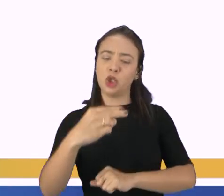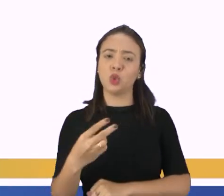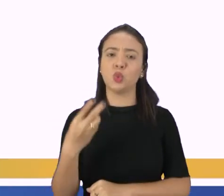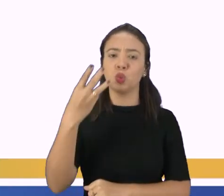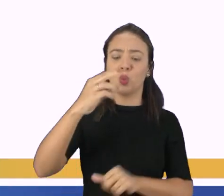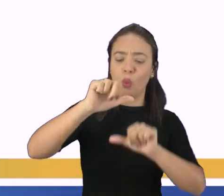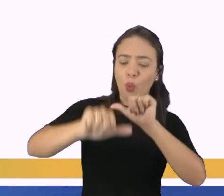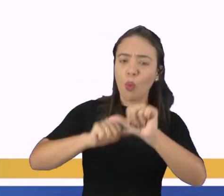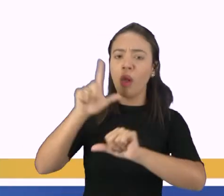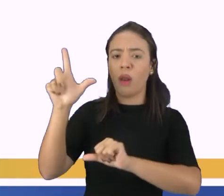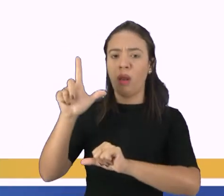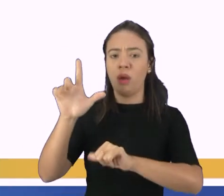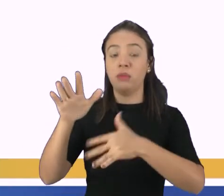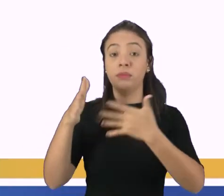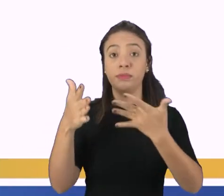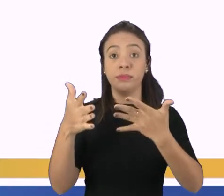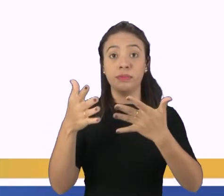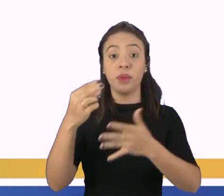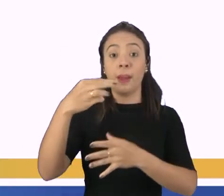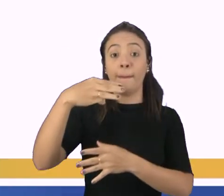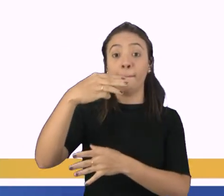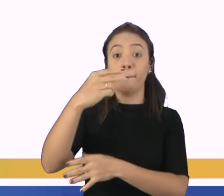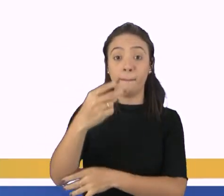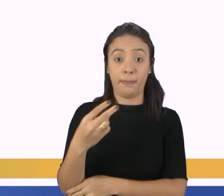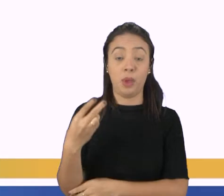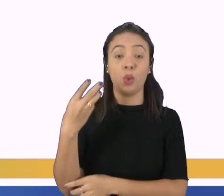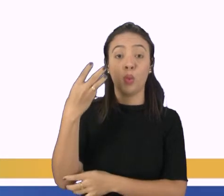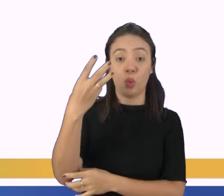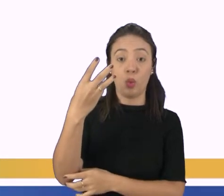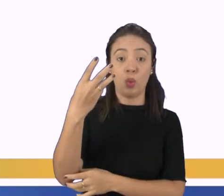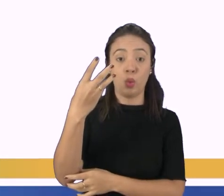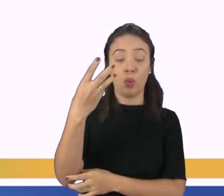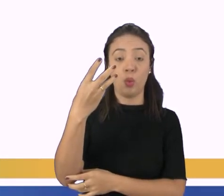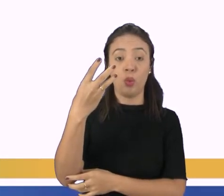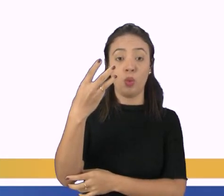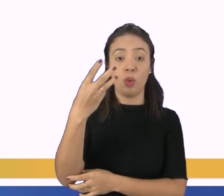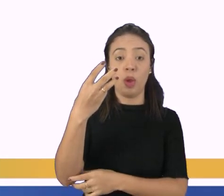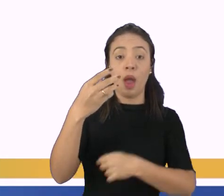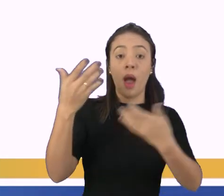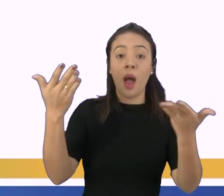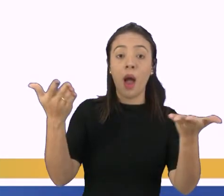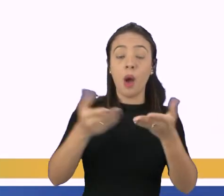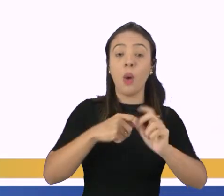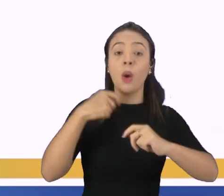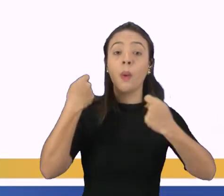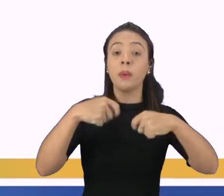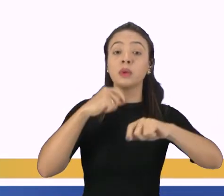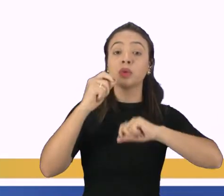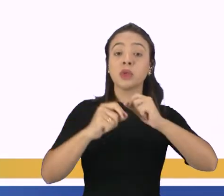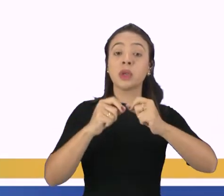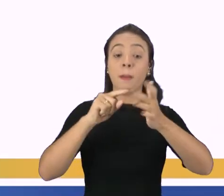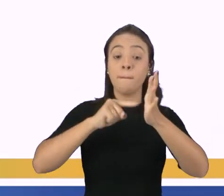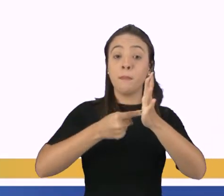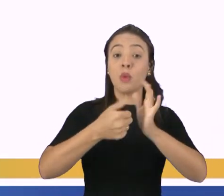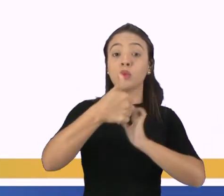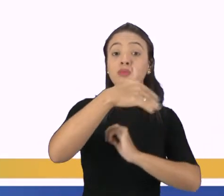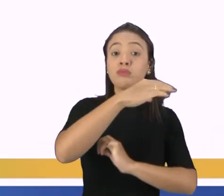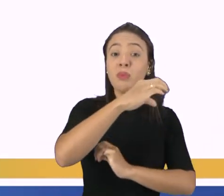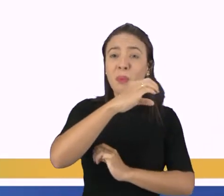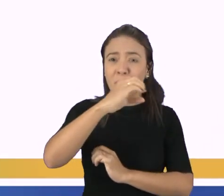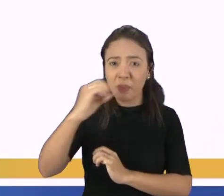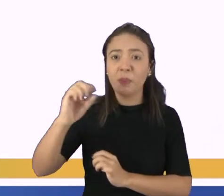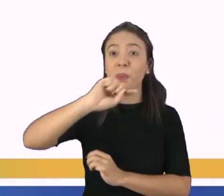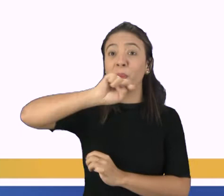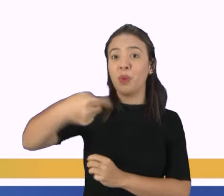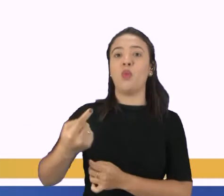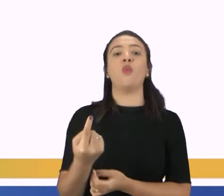litro? Como o metro cúbico ele é um múltiplo de litro, né? Eu vou multiplicar por 1000, já que 1 metro cúbico é 1000